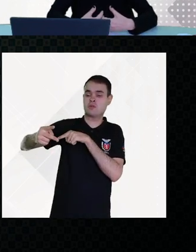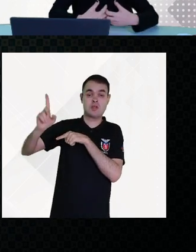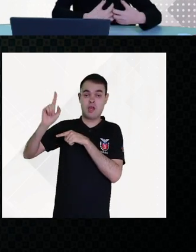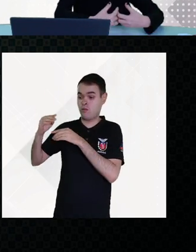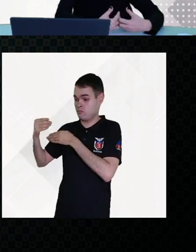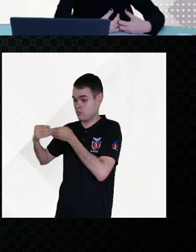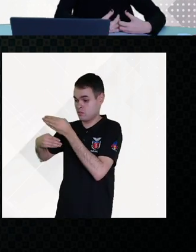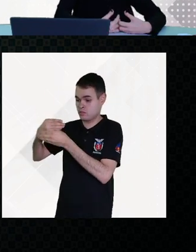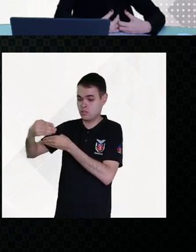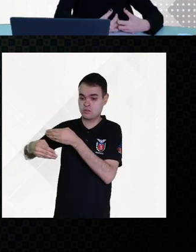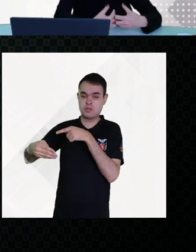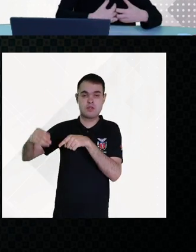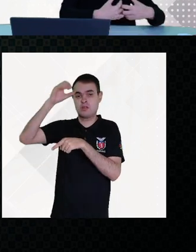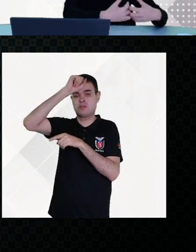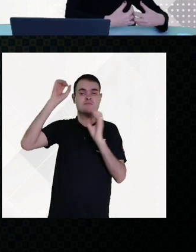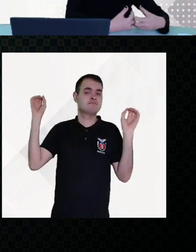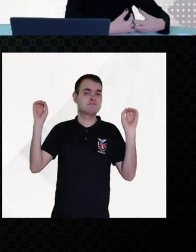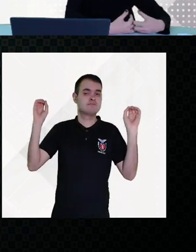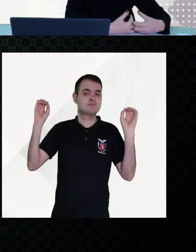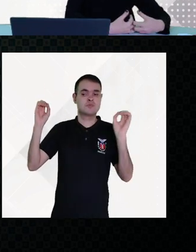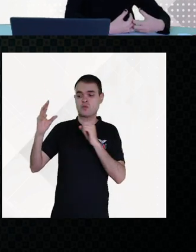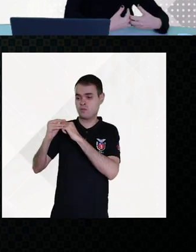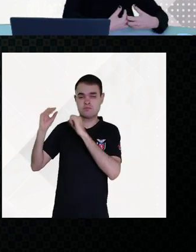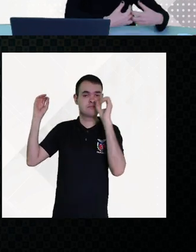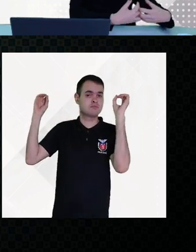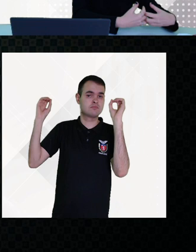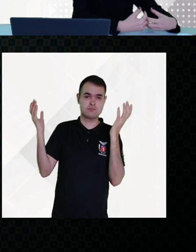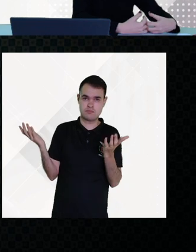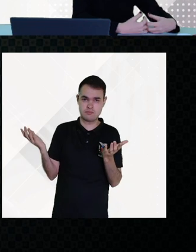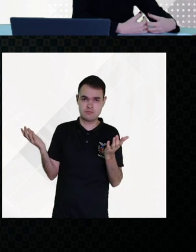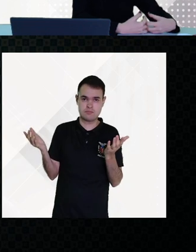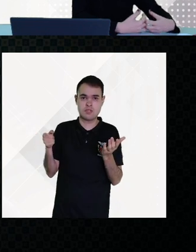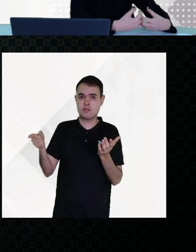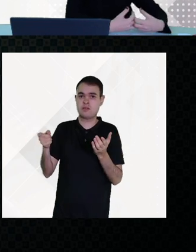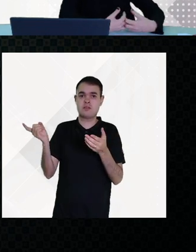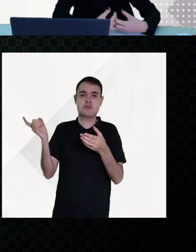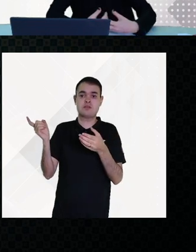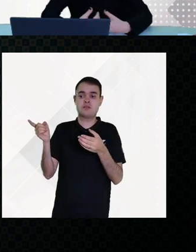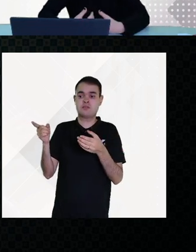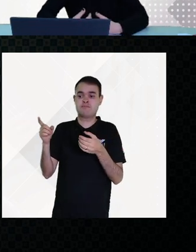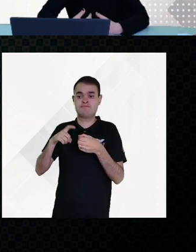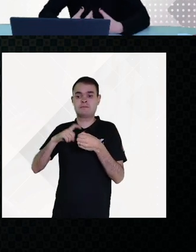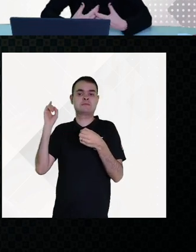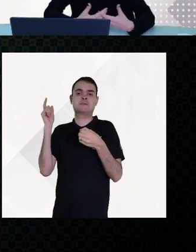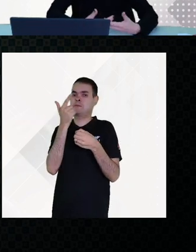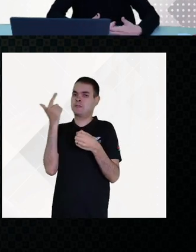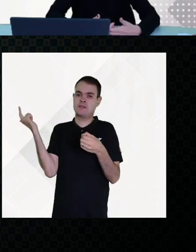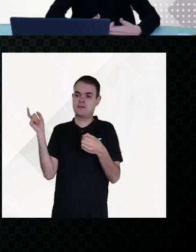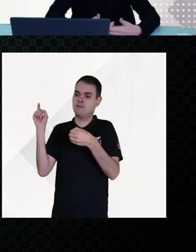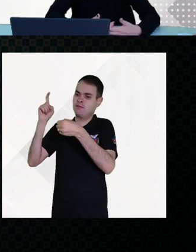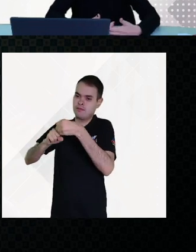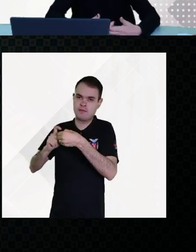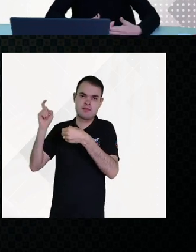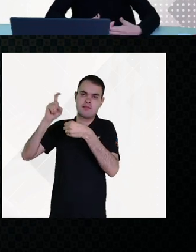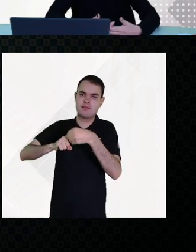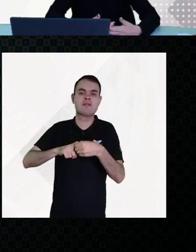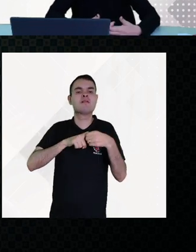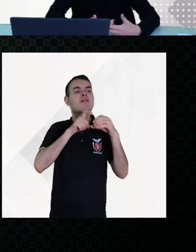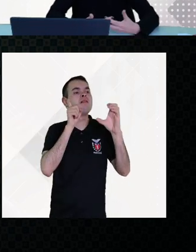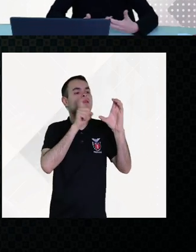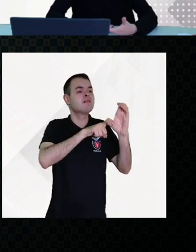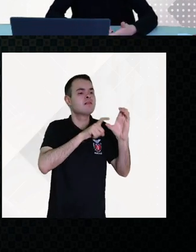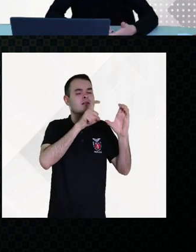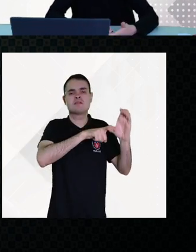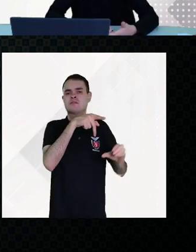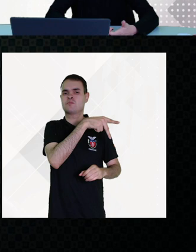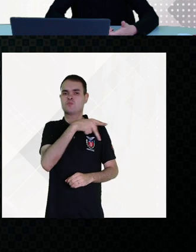né? Não gera aprendizagem, não gera conhecimento e ele não tem independência, ele depende de tudo isso do professor e da professora,